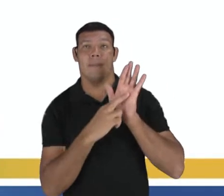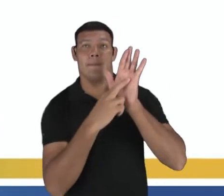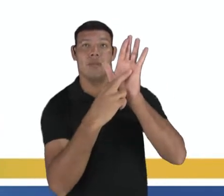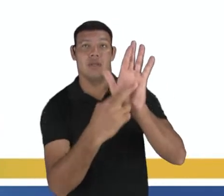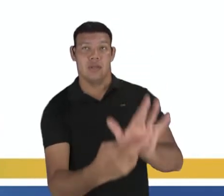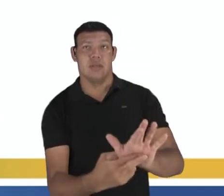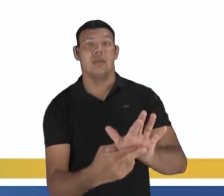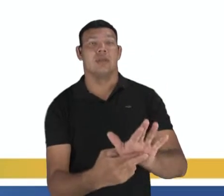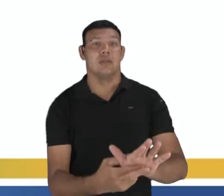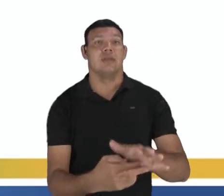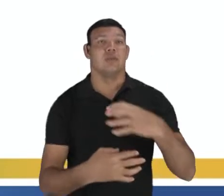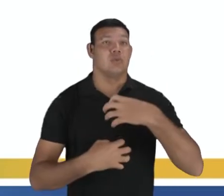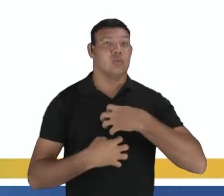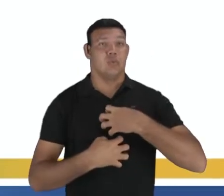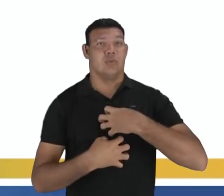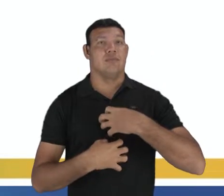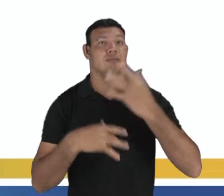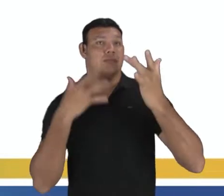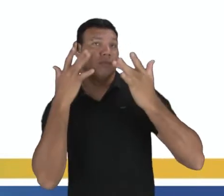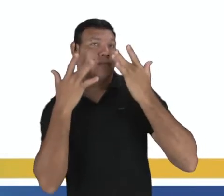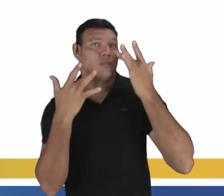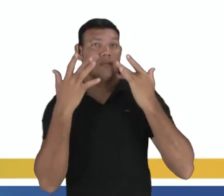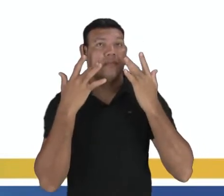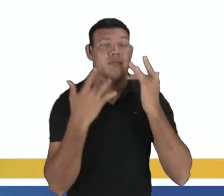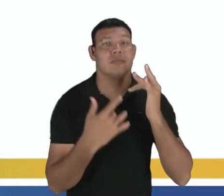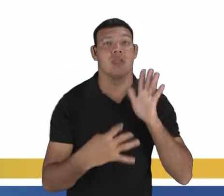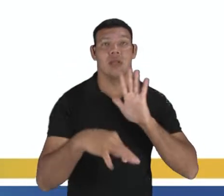virtuais diferentes.